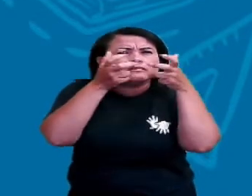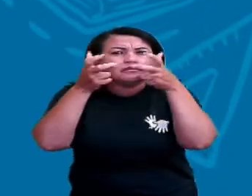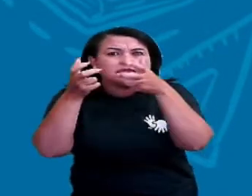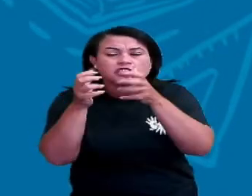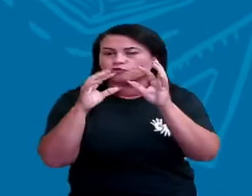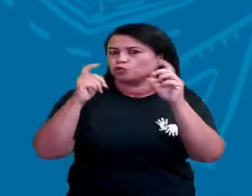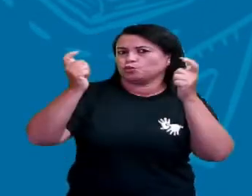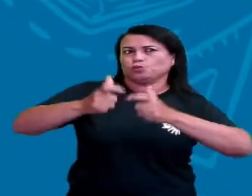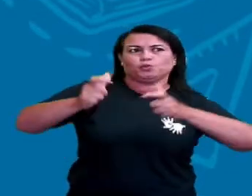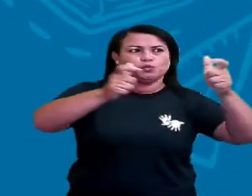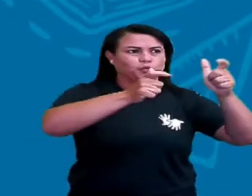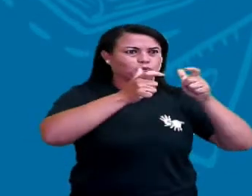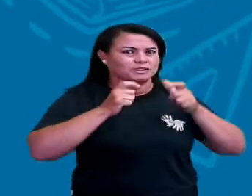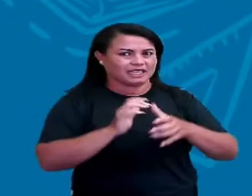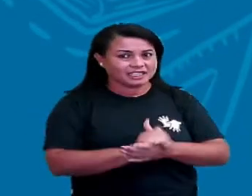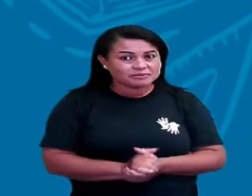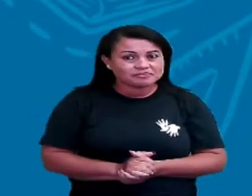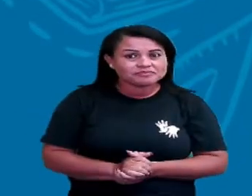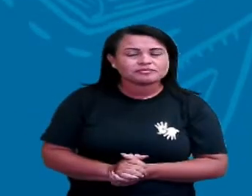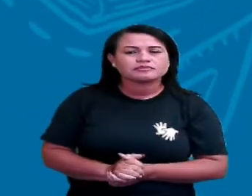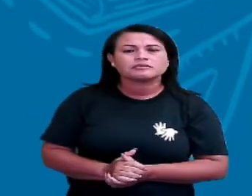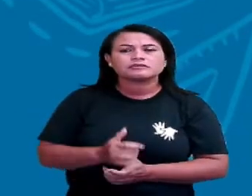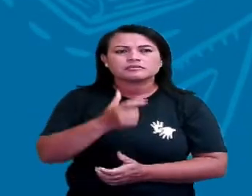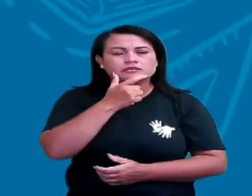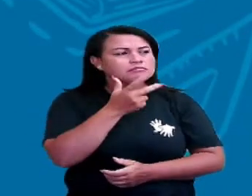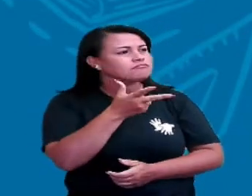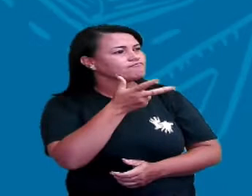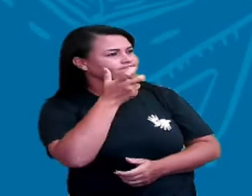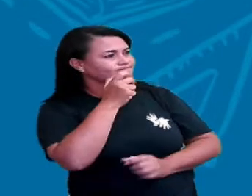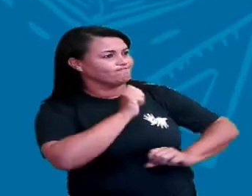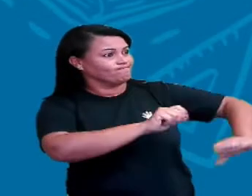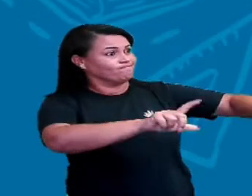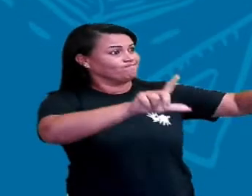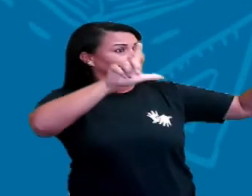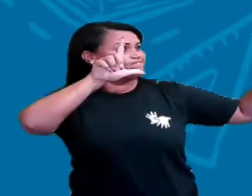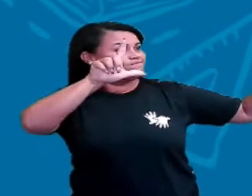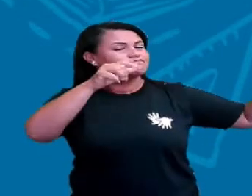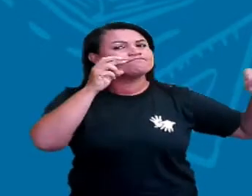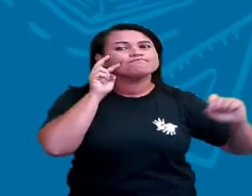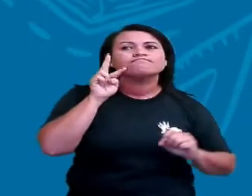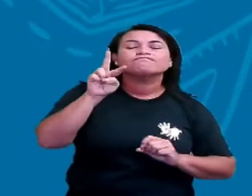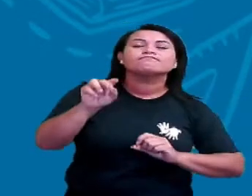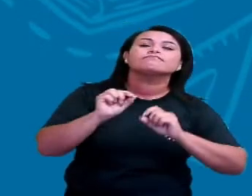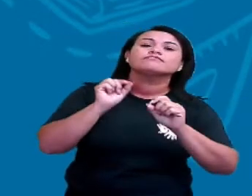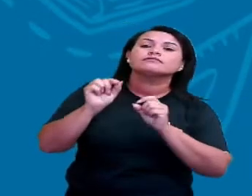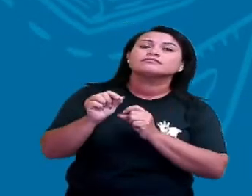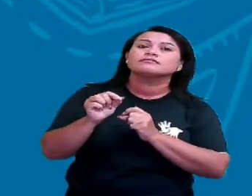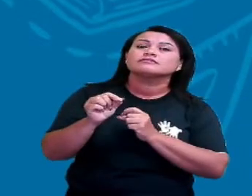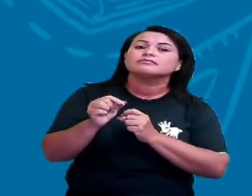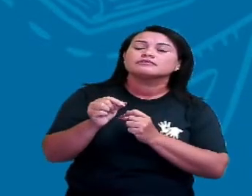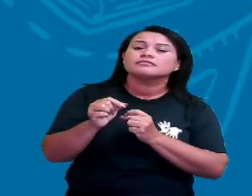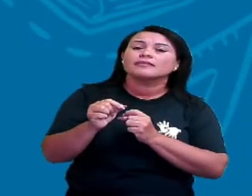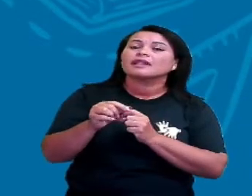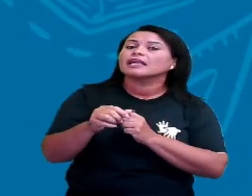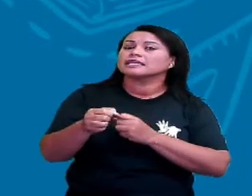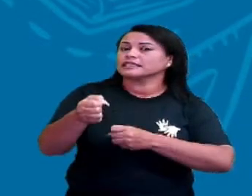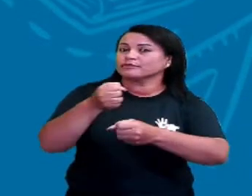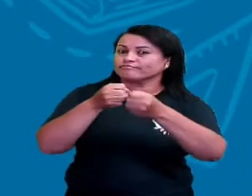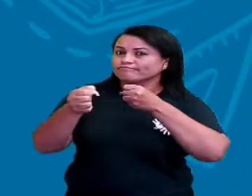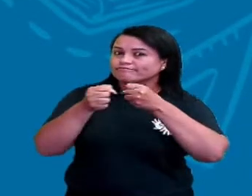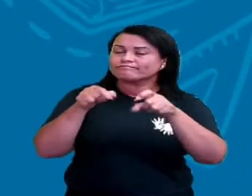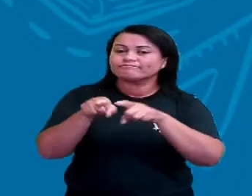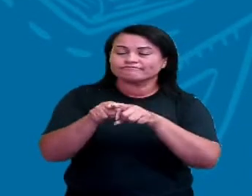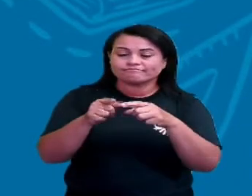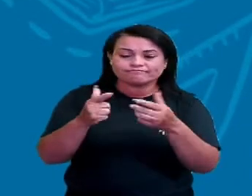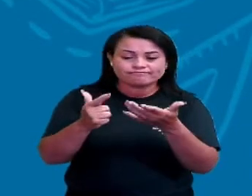os lugares. Então ele via no outdoor, ele via lá no jornal em que ele